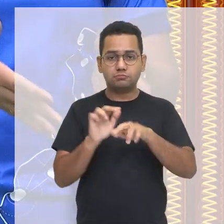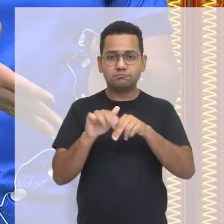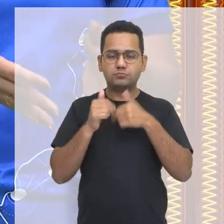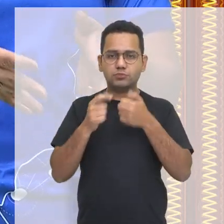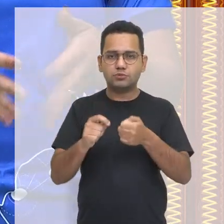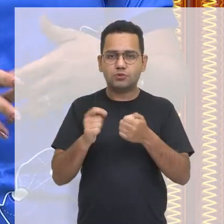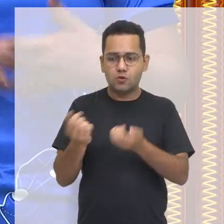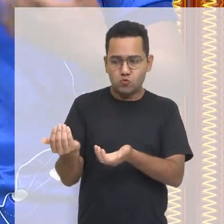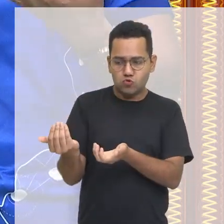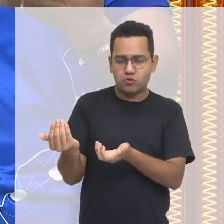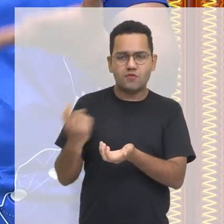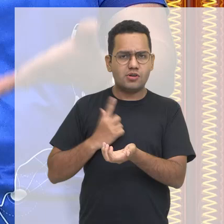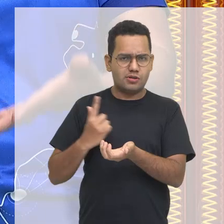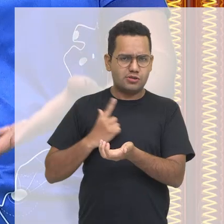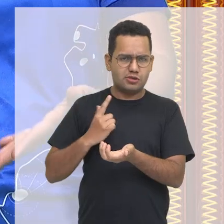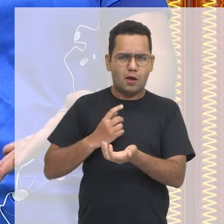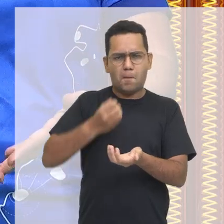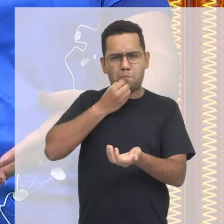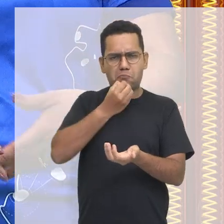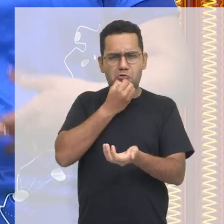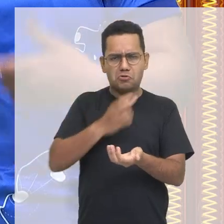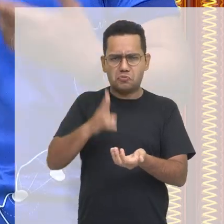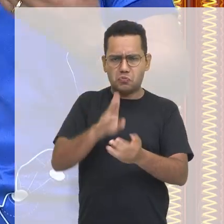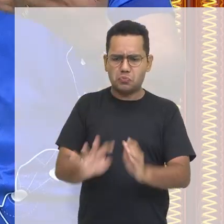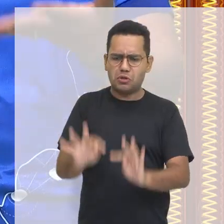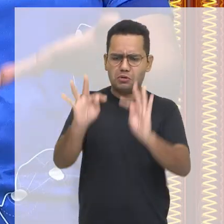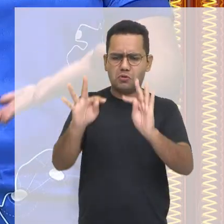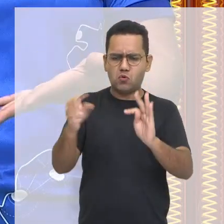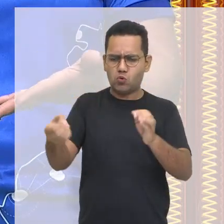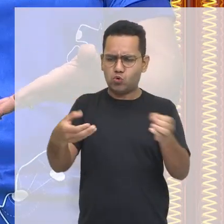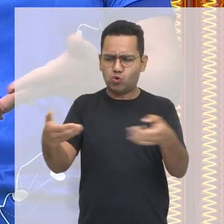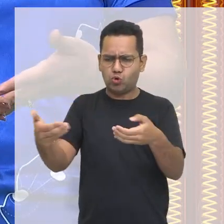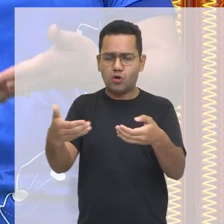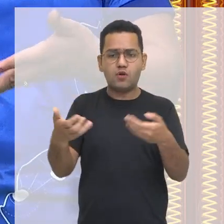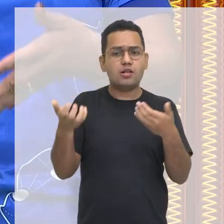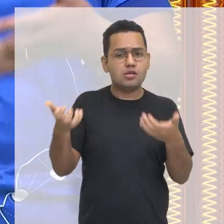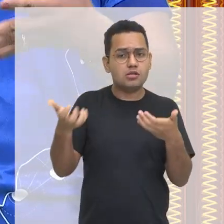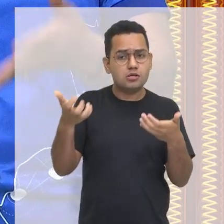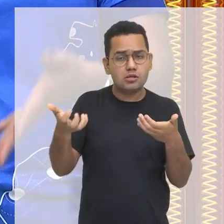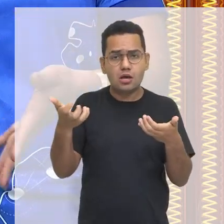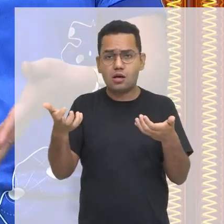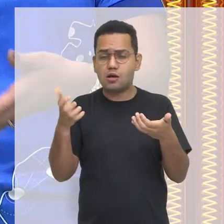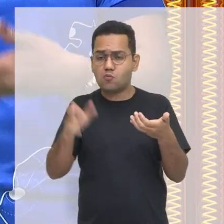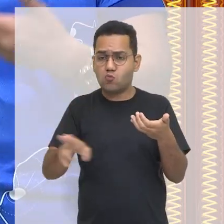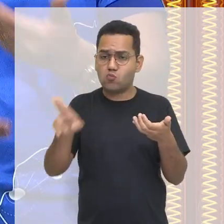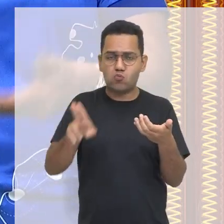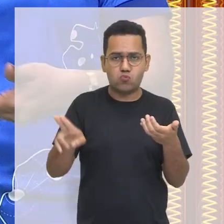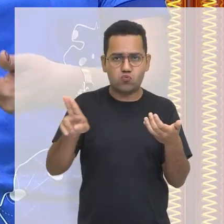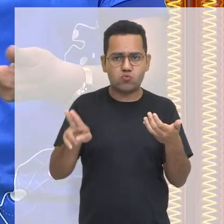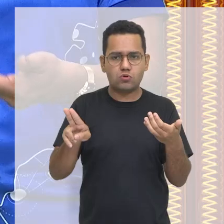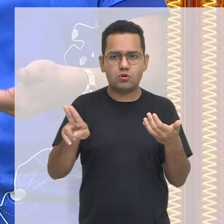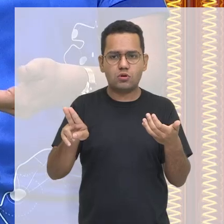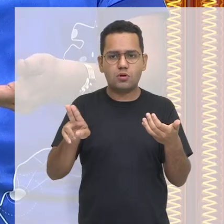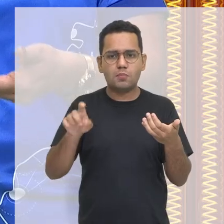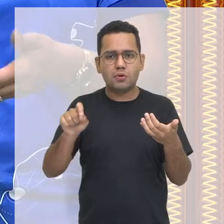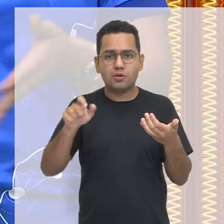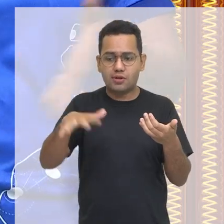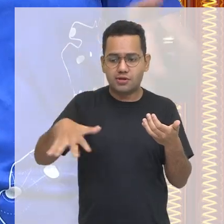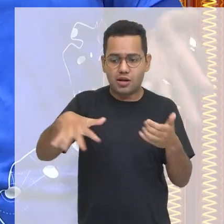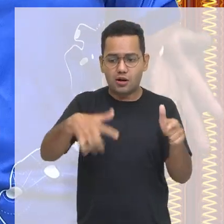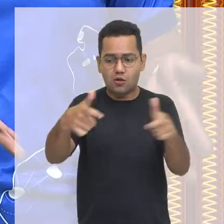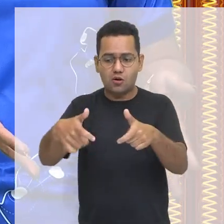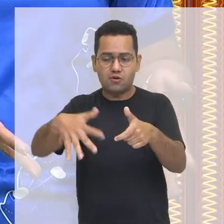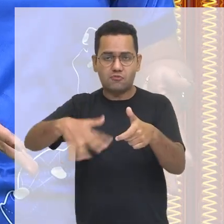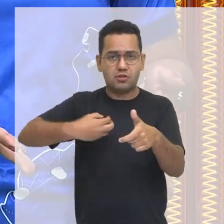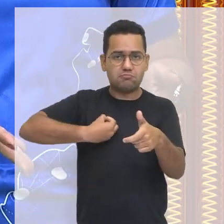Logo, os jovens eles têm acesso a novas tecnologias, às novas informações, e eles querem aplicar essas tecnologias, essas